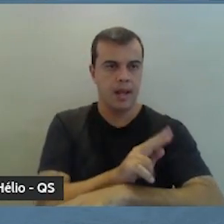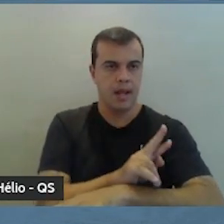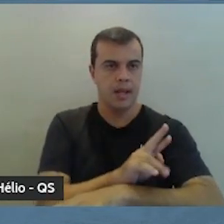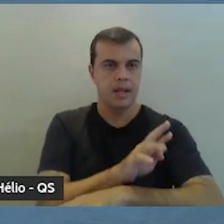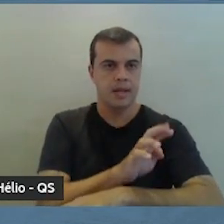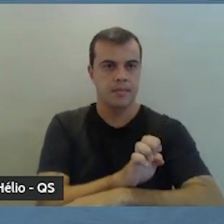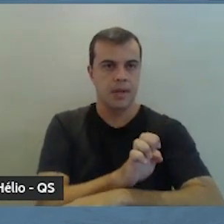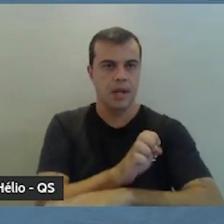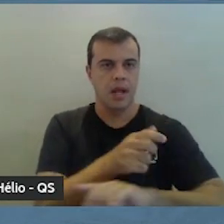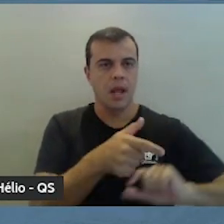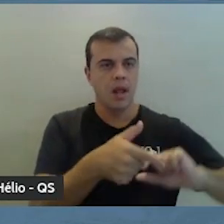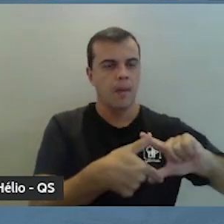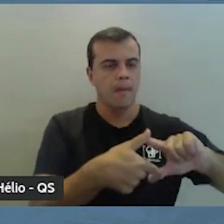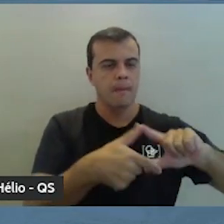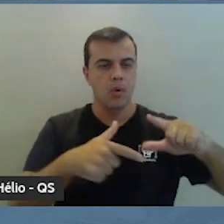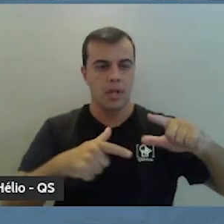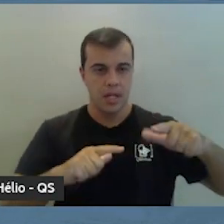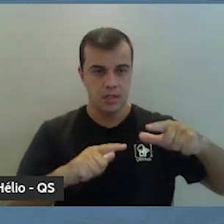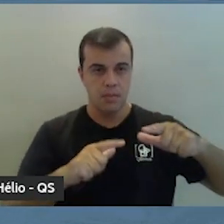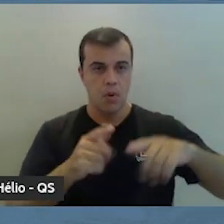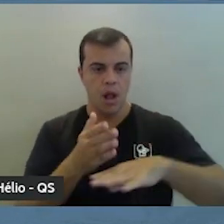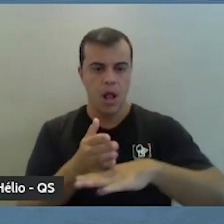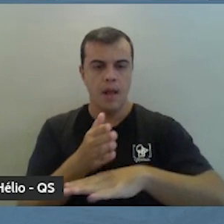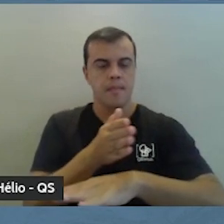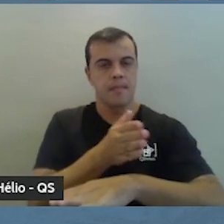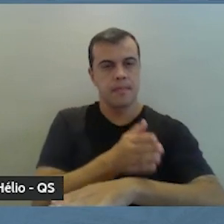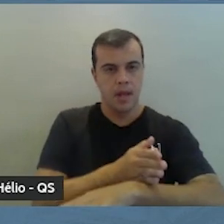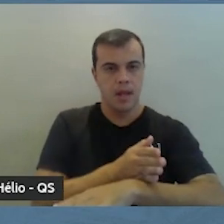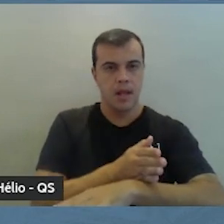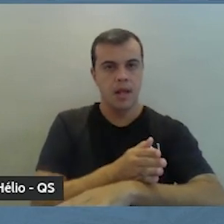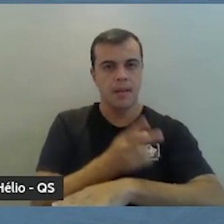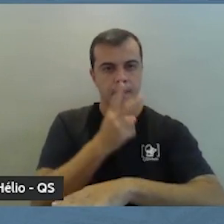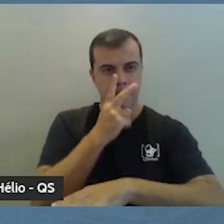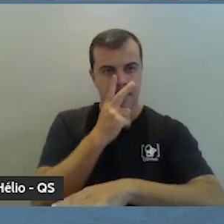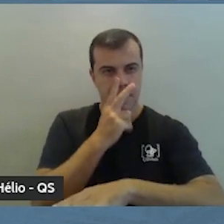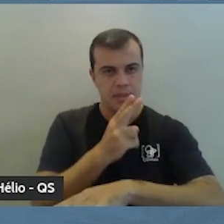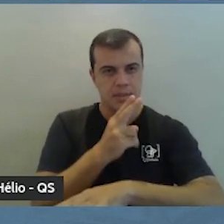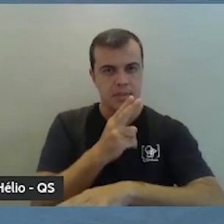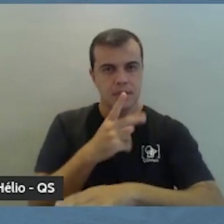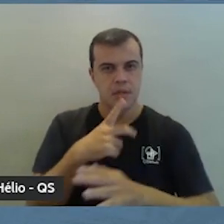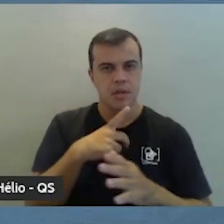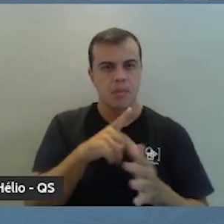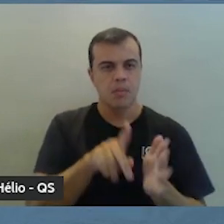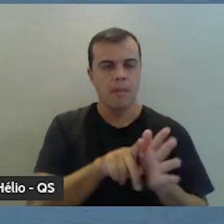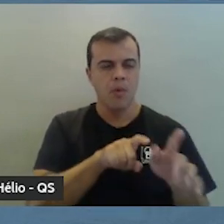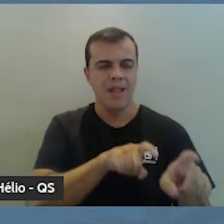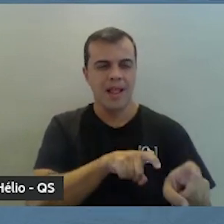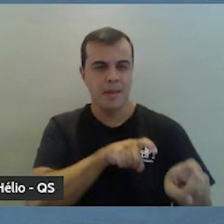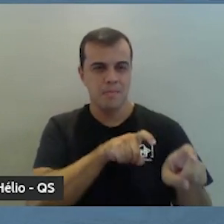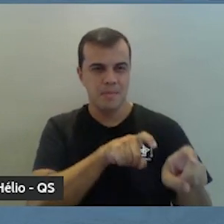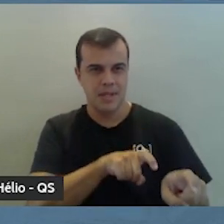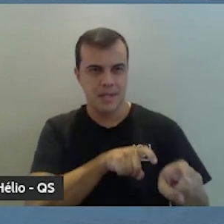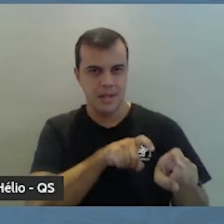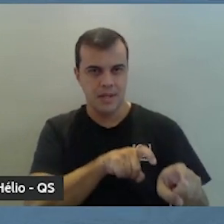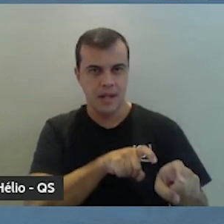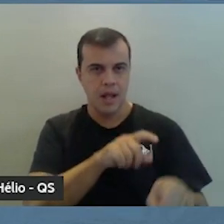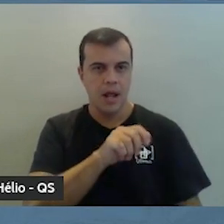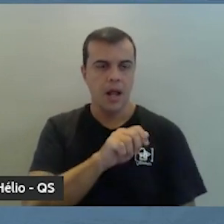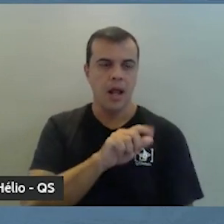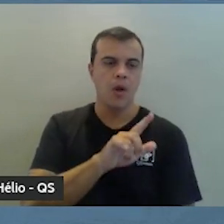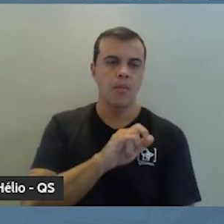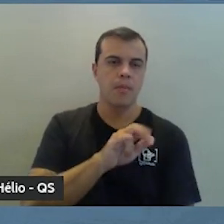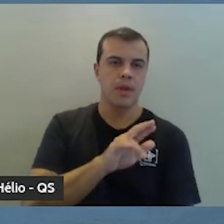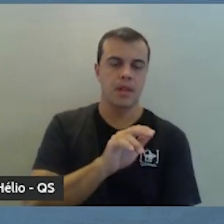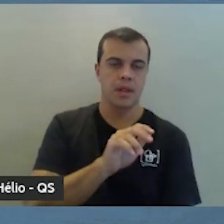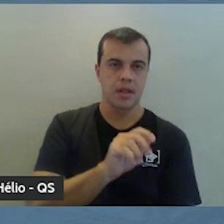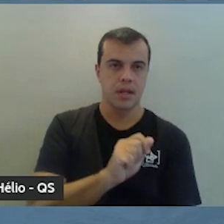o pré-modernismo, que seria a fase caipira, né, do Almeida Júnior,